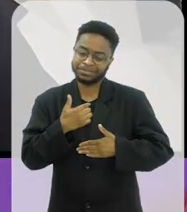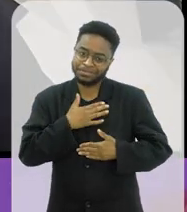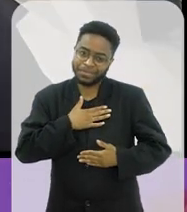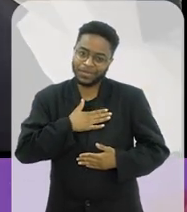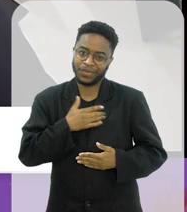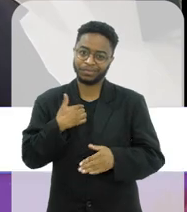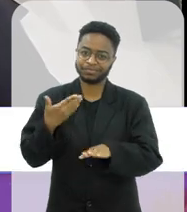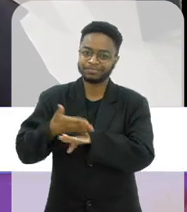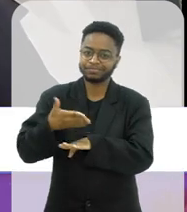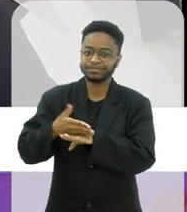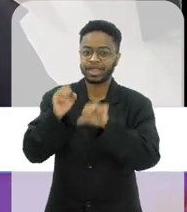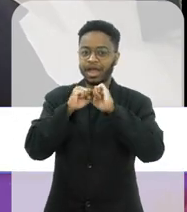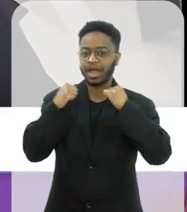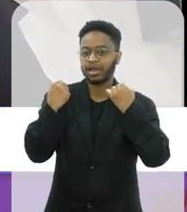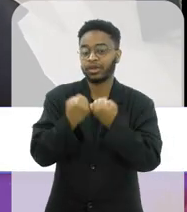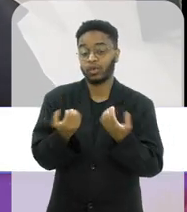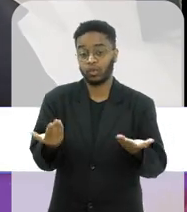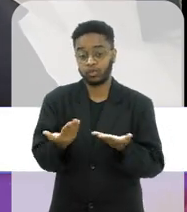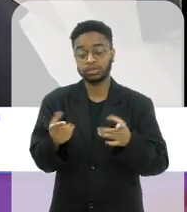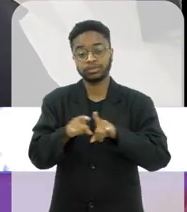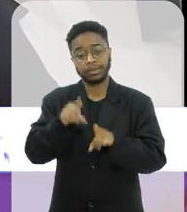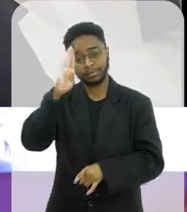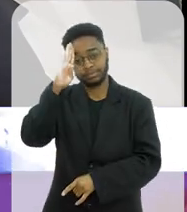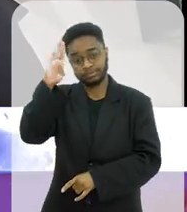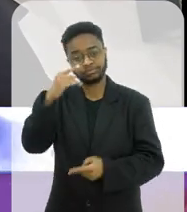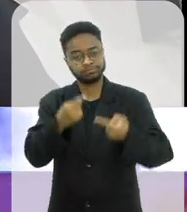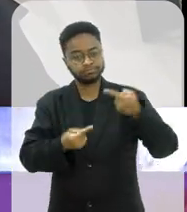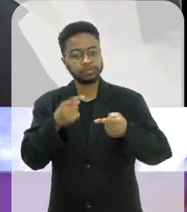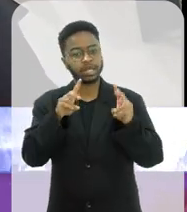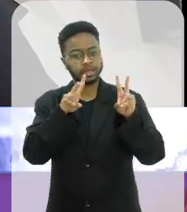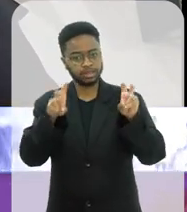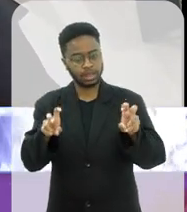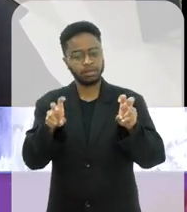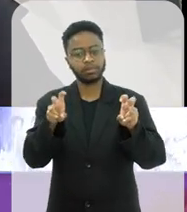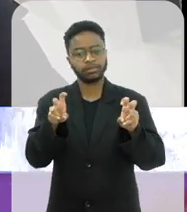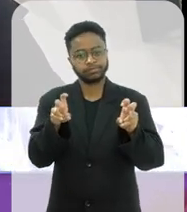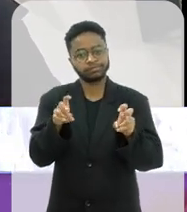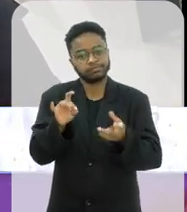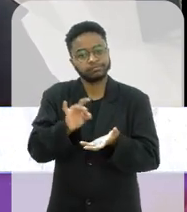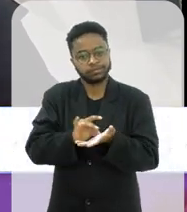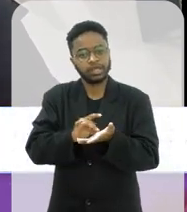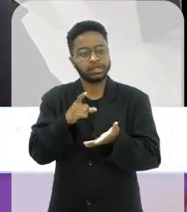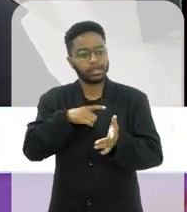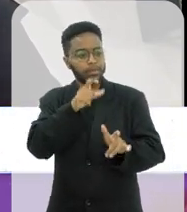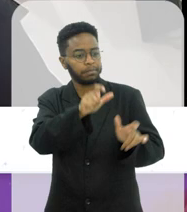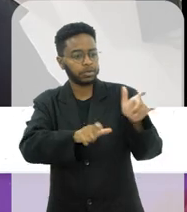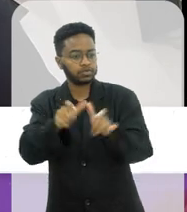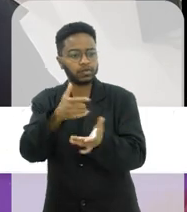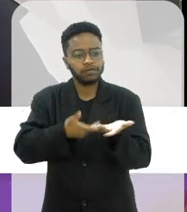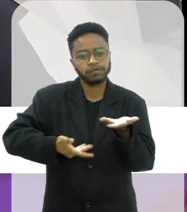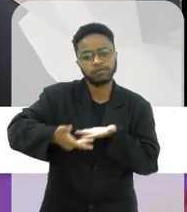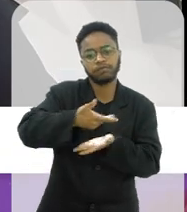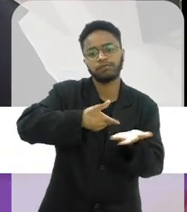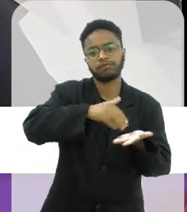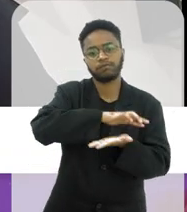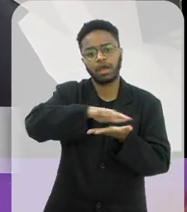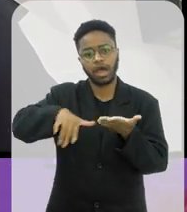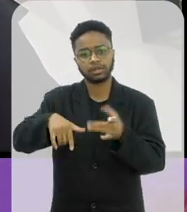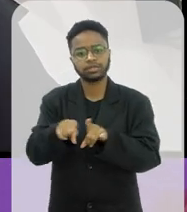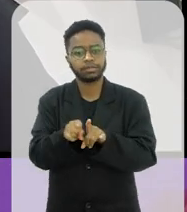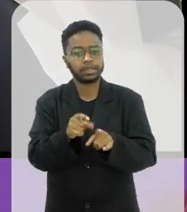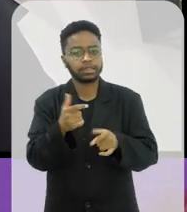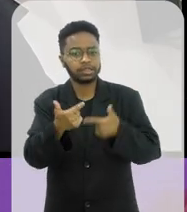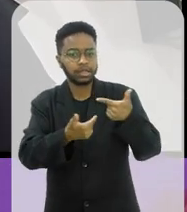Rui, participar do Arena Esportiva e principalmente para falar sobre um assunto que envolve tanta gente, tantos empregos diretos